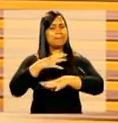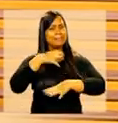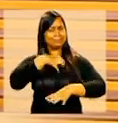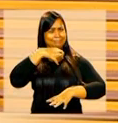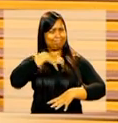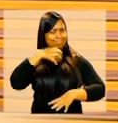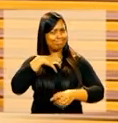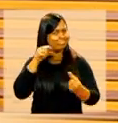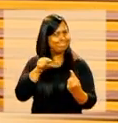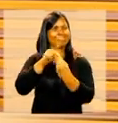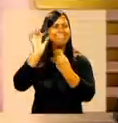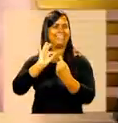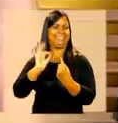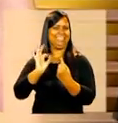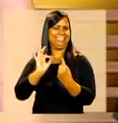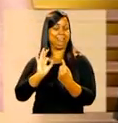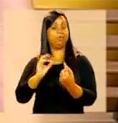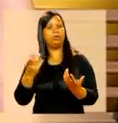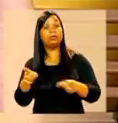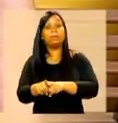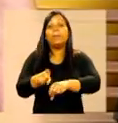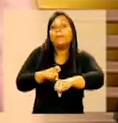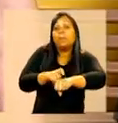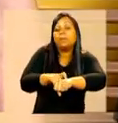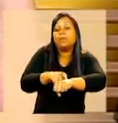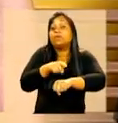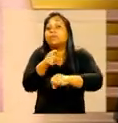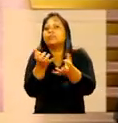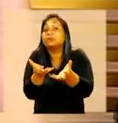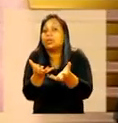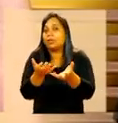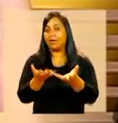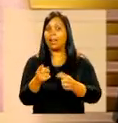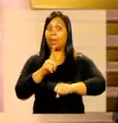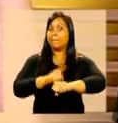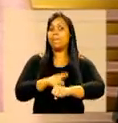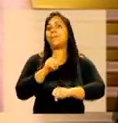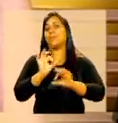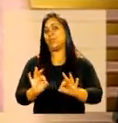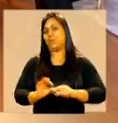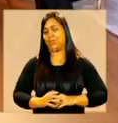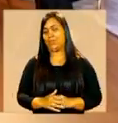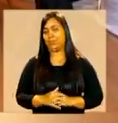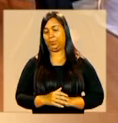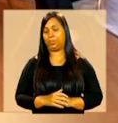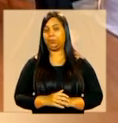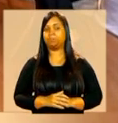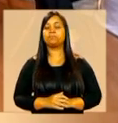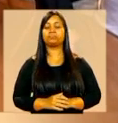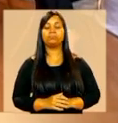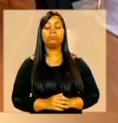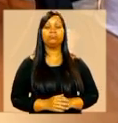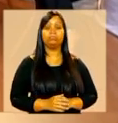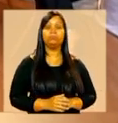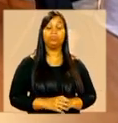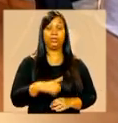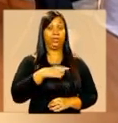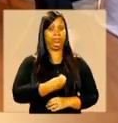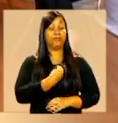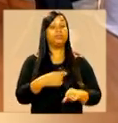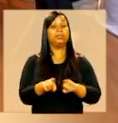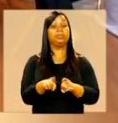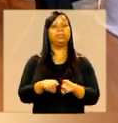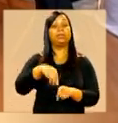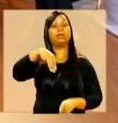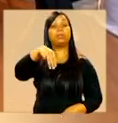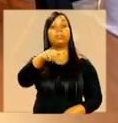minha personalidade, né? Ou com o momento, né? Com Exato. o que você está procurando naquele né? momento, né? Perfeito. Aqui conosco